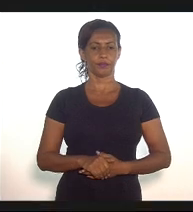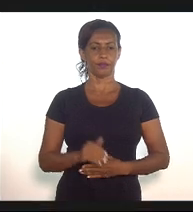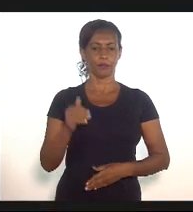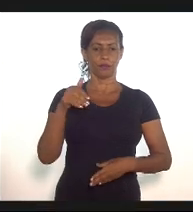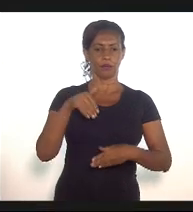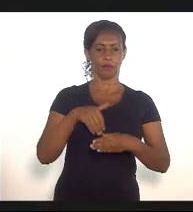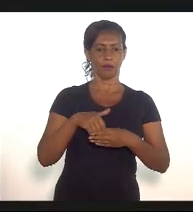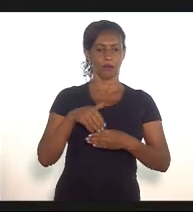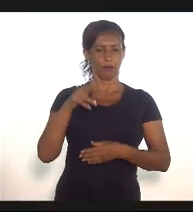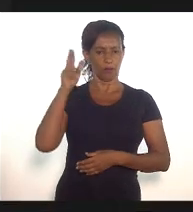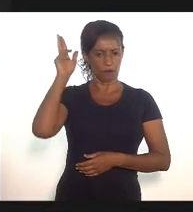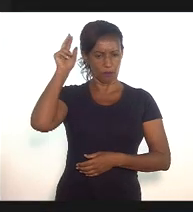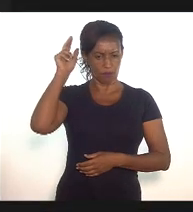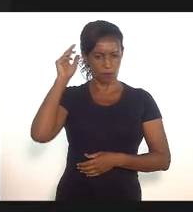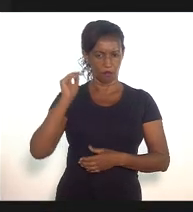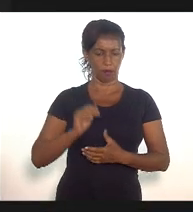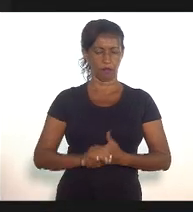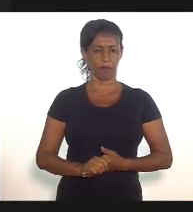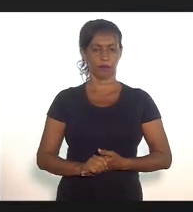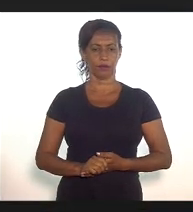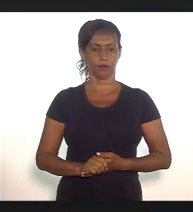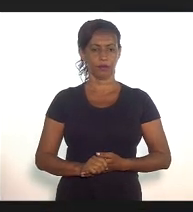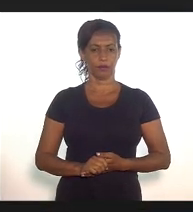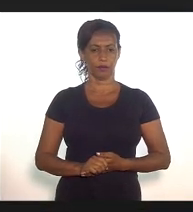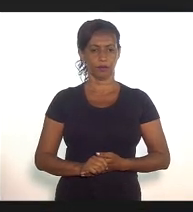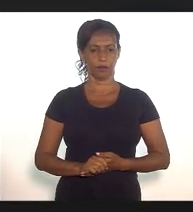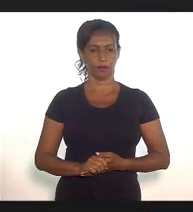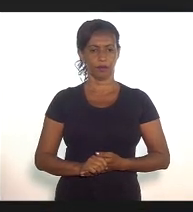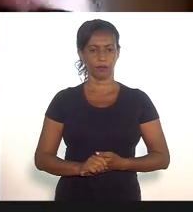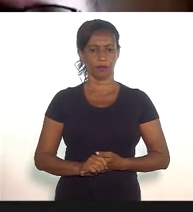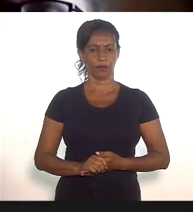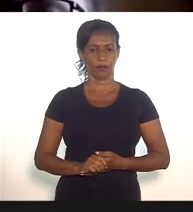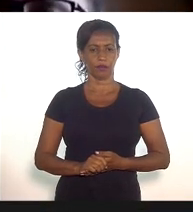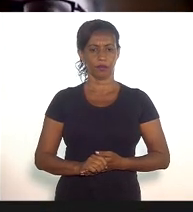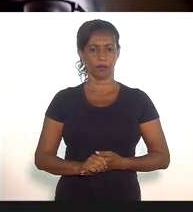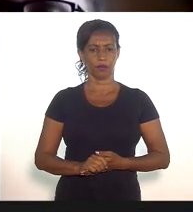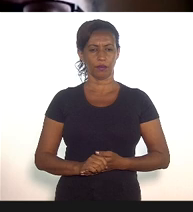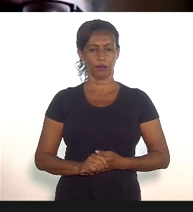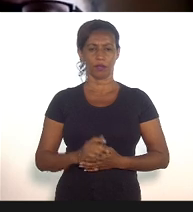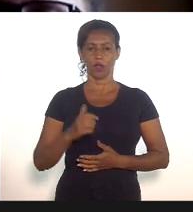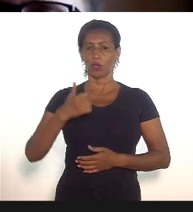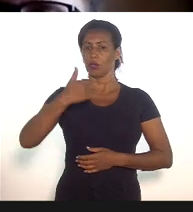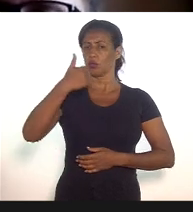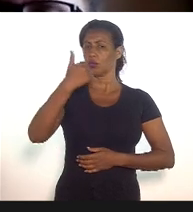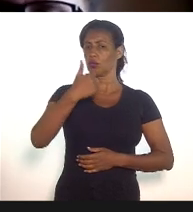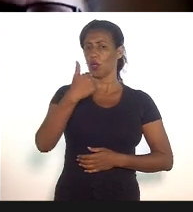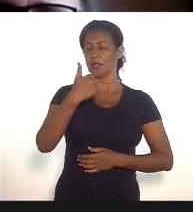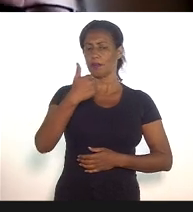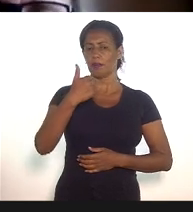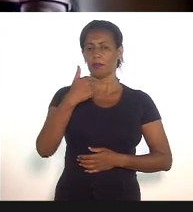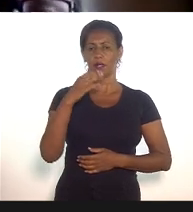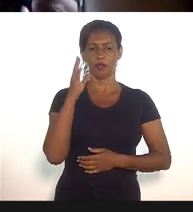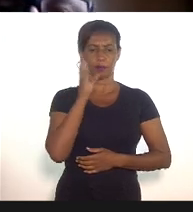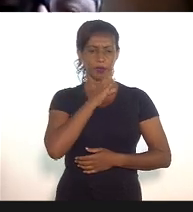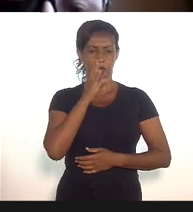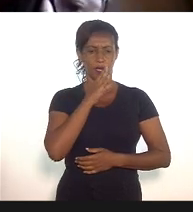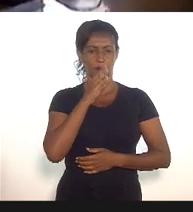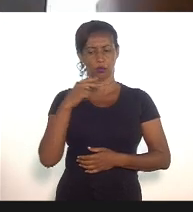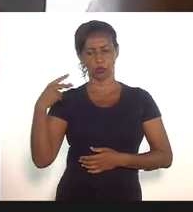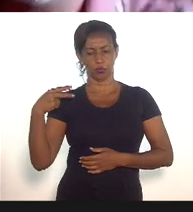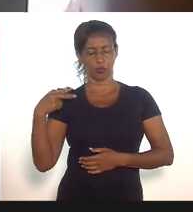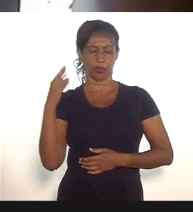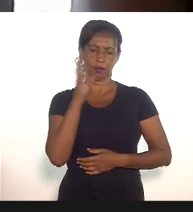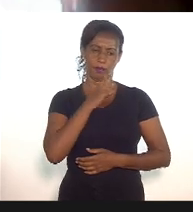Ô, Luiz, não quer fazer em bloco, não? De repente, dá uma celeridade maior. Não, só esse primeiro, os outros dois vou fazer em bloco, os outros dois são